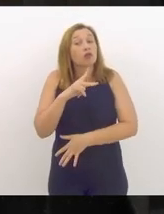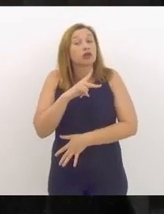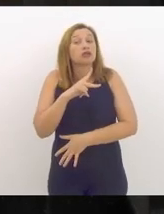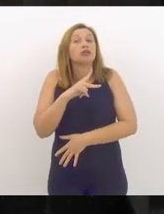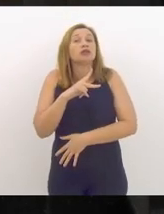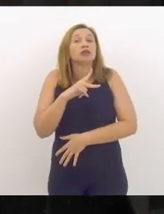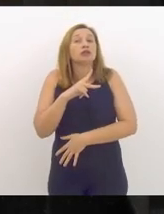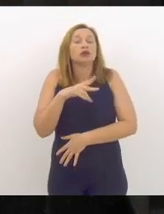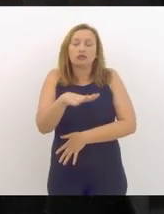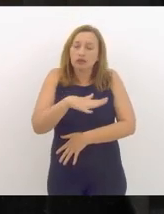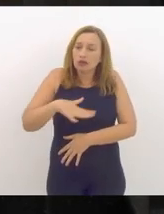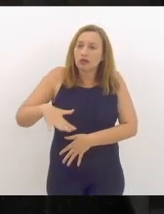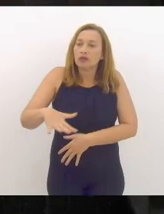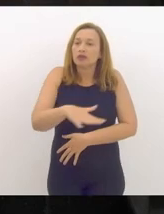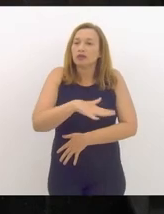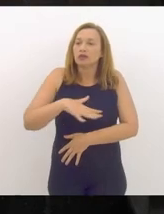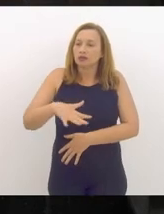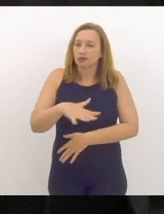na própria área